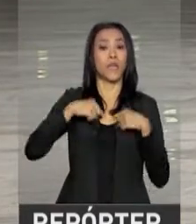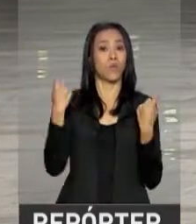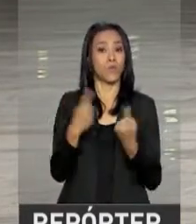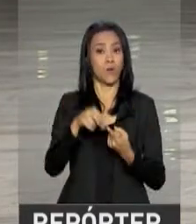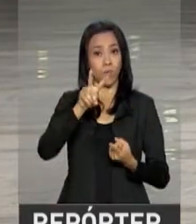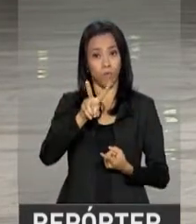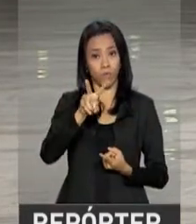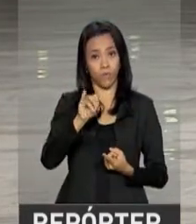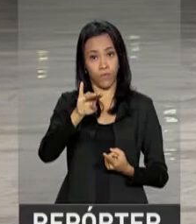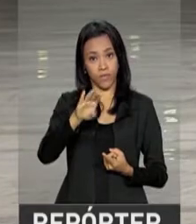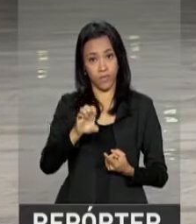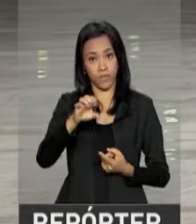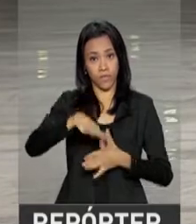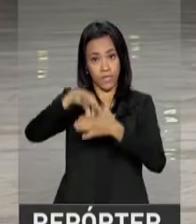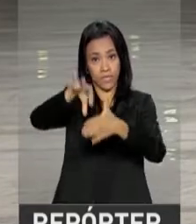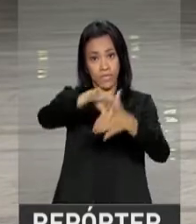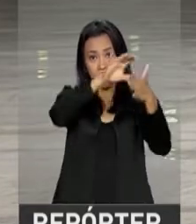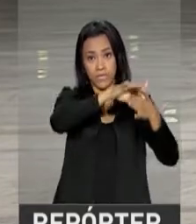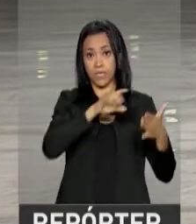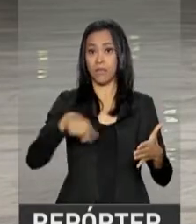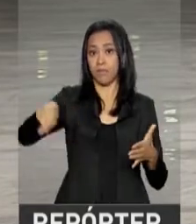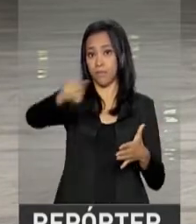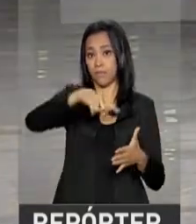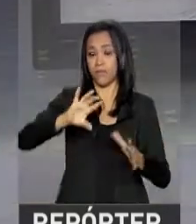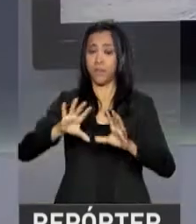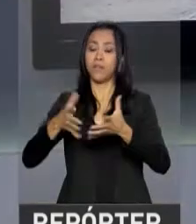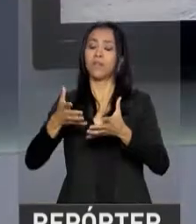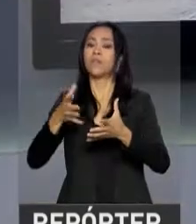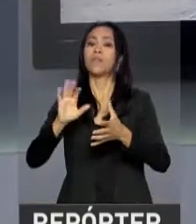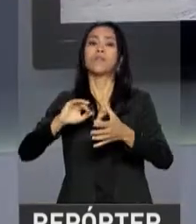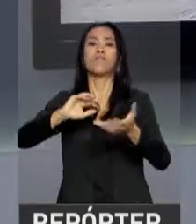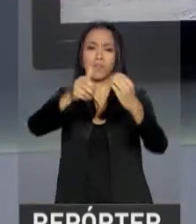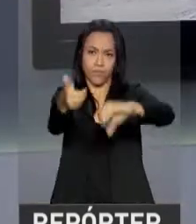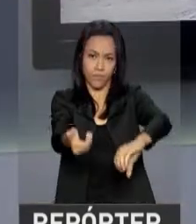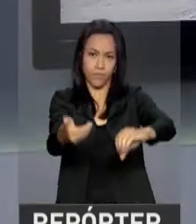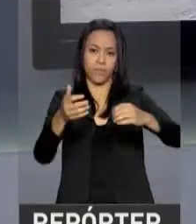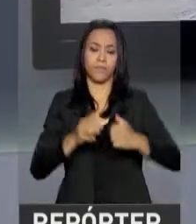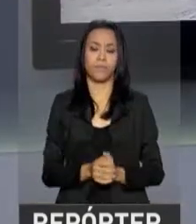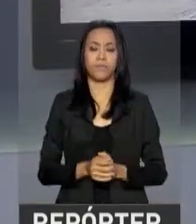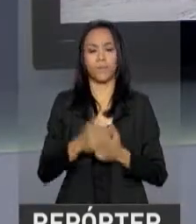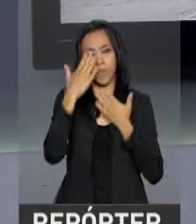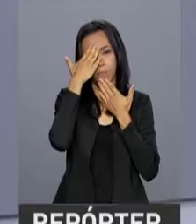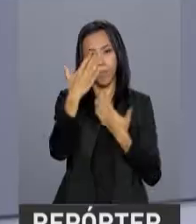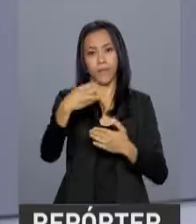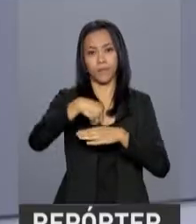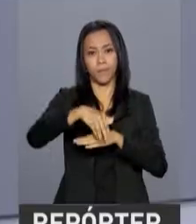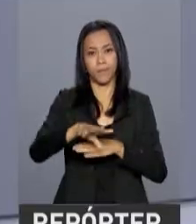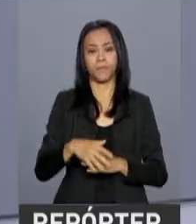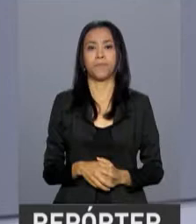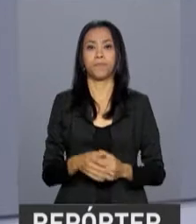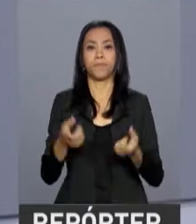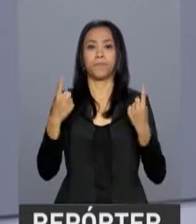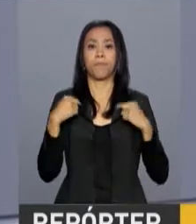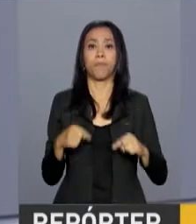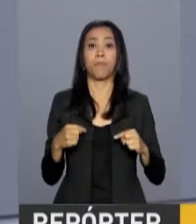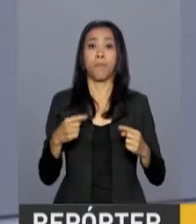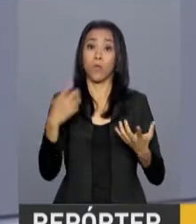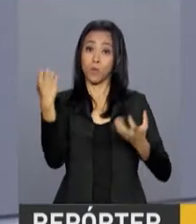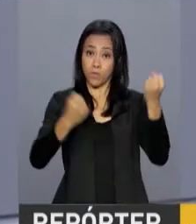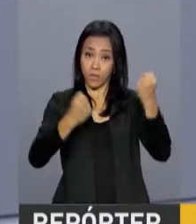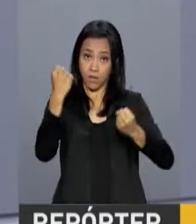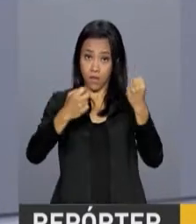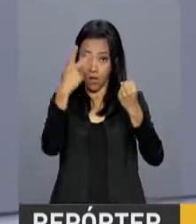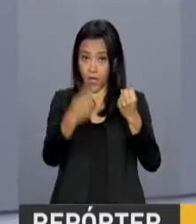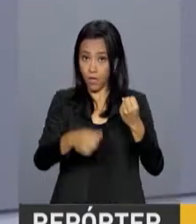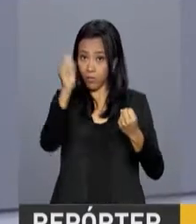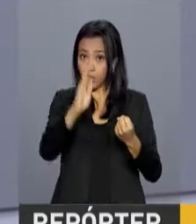base aliada do Congresso Nacional. Volto com você no estúdio, Lilian. Obrigada pelas informações, Gabi. Os veículos brasileiros